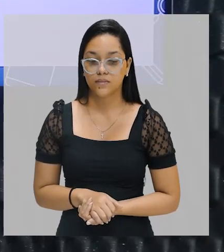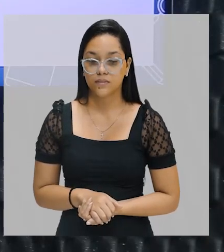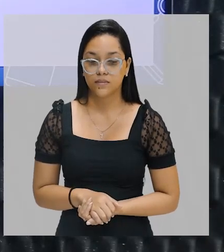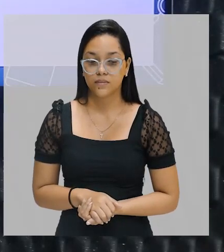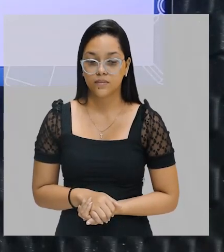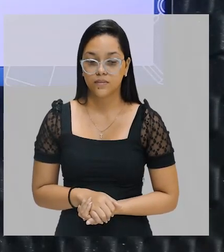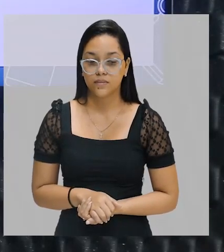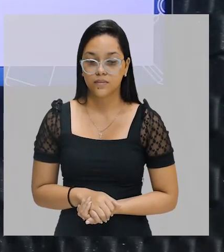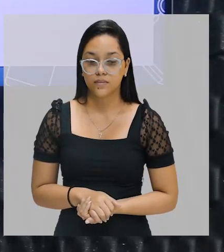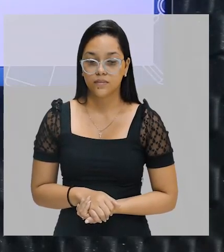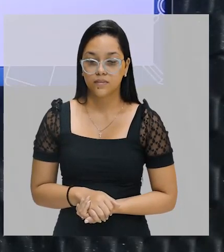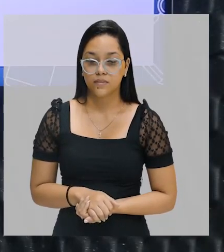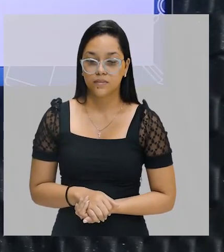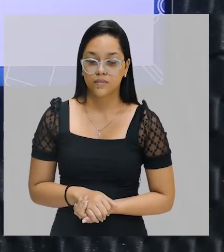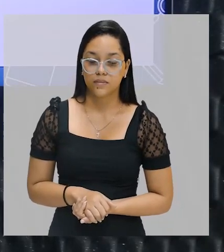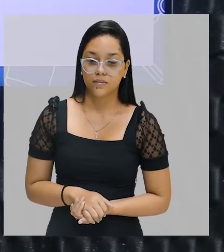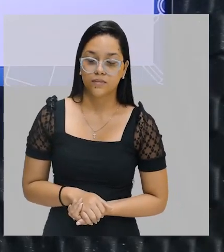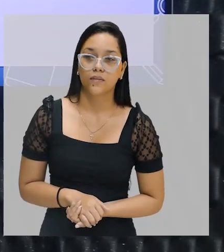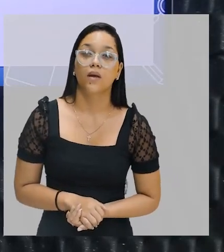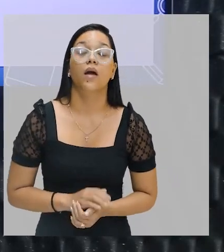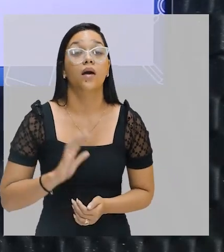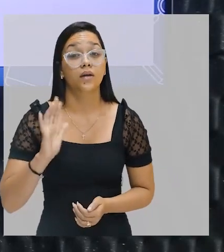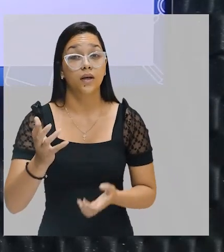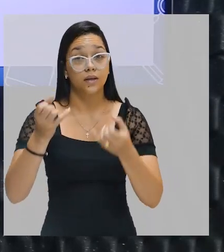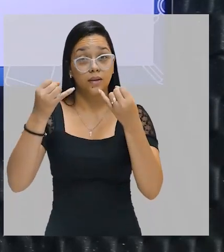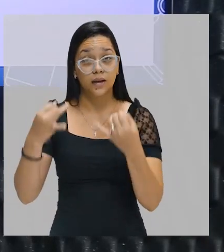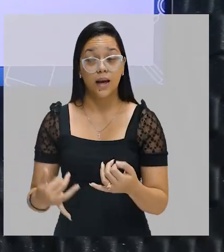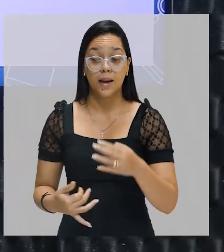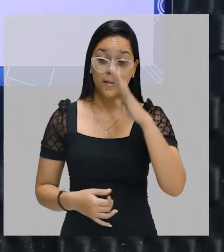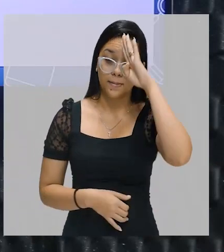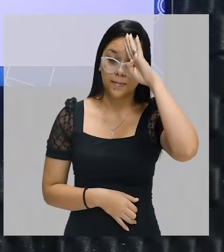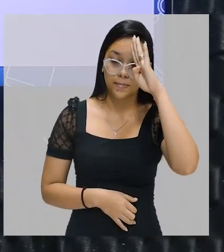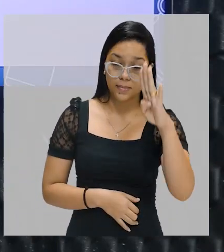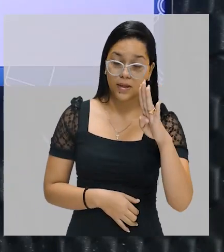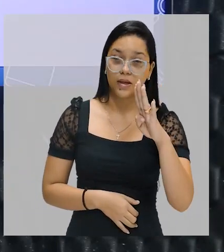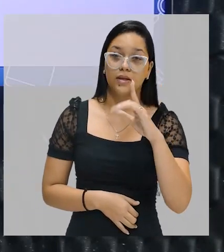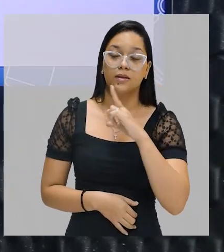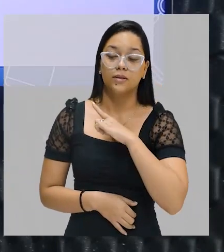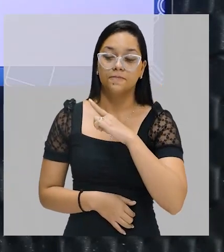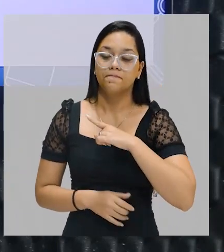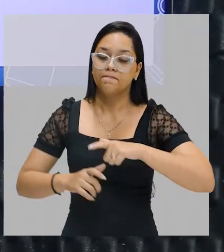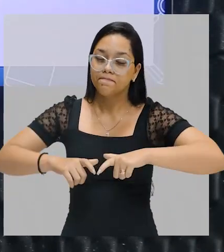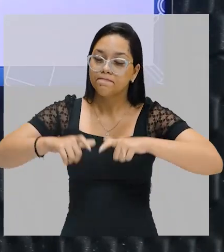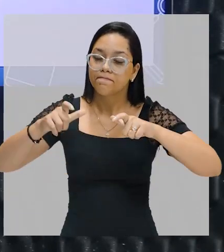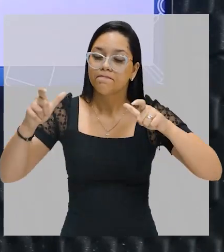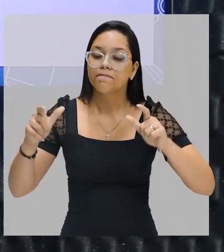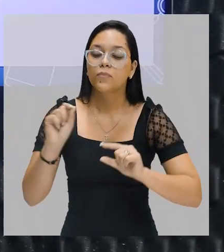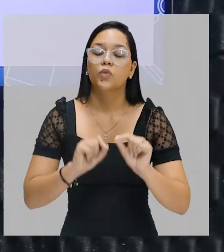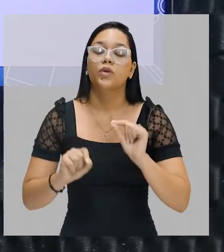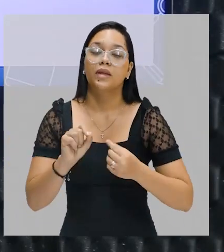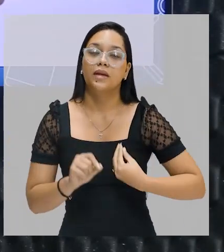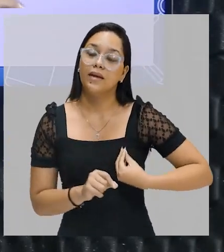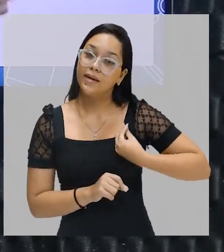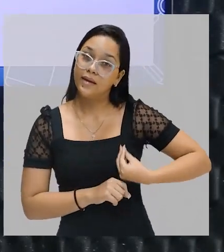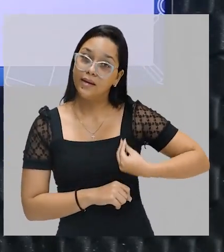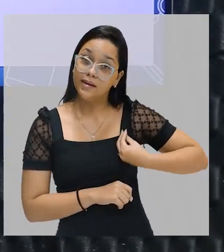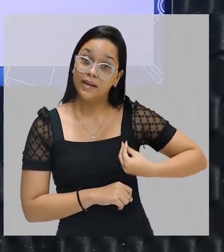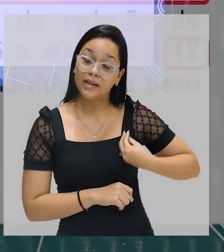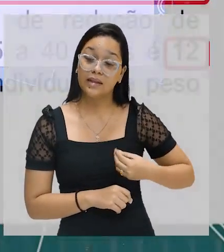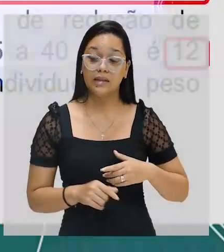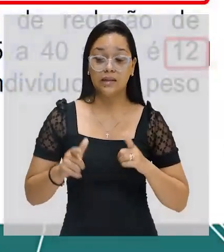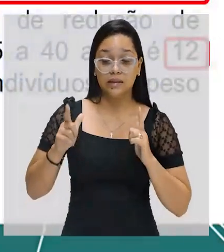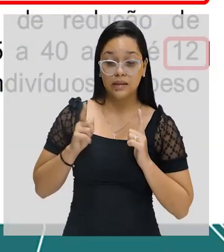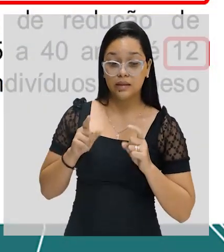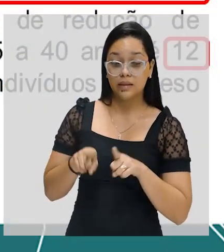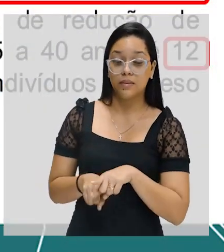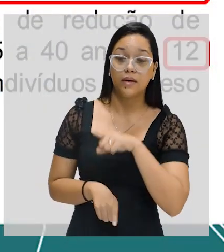peso normal. Aí eu falo aqui, ó, principais causas desse crescimento estão o modo de vida sedentário e